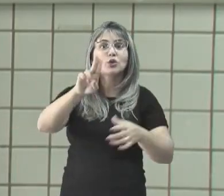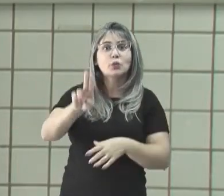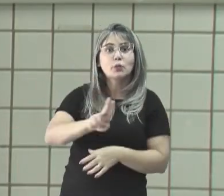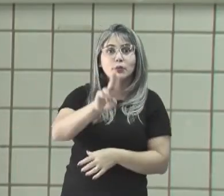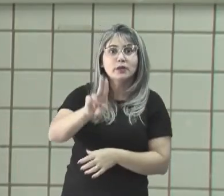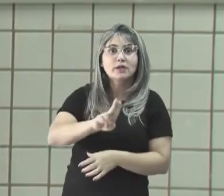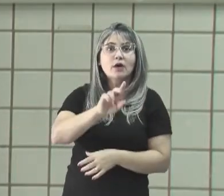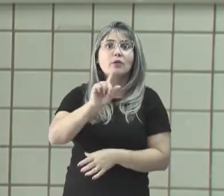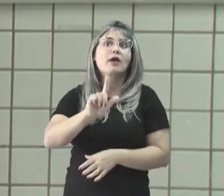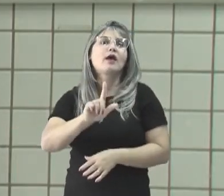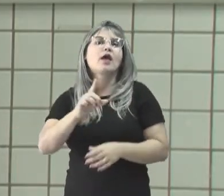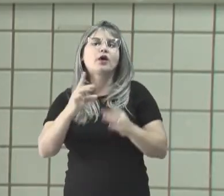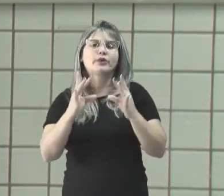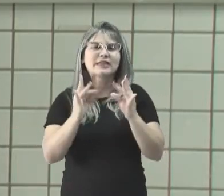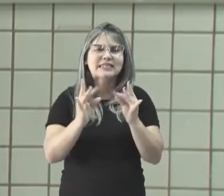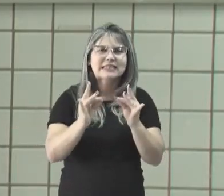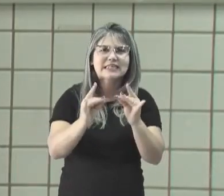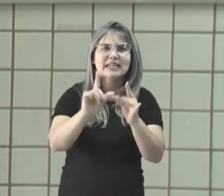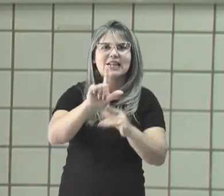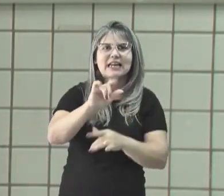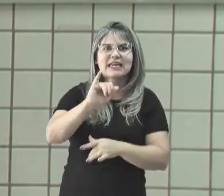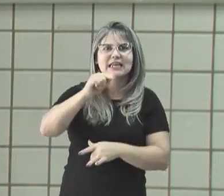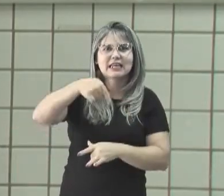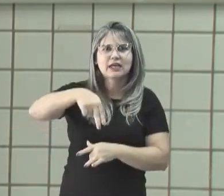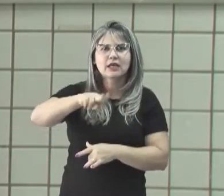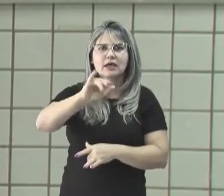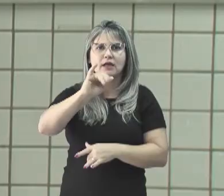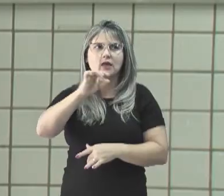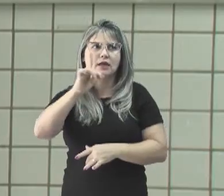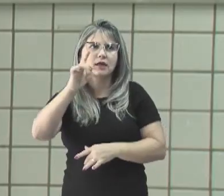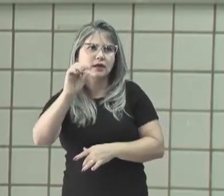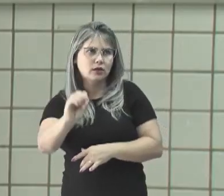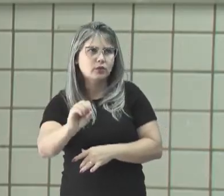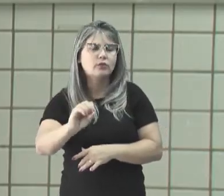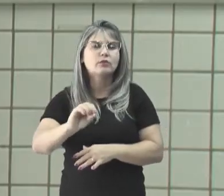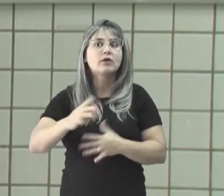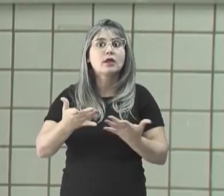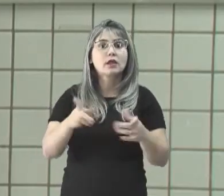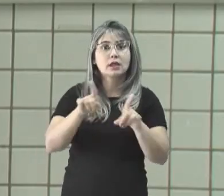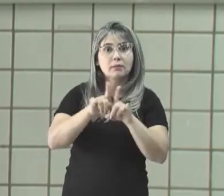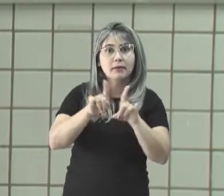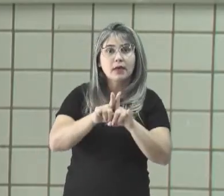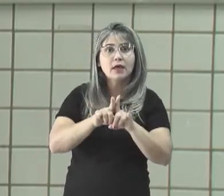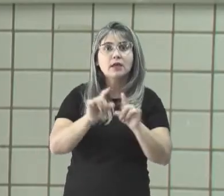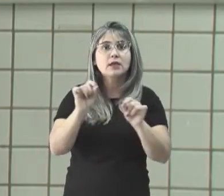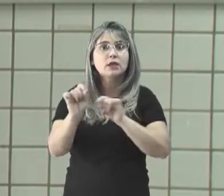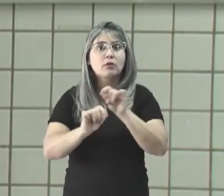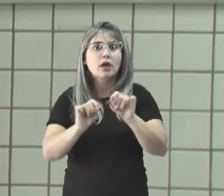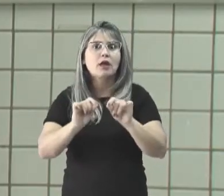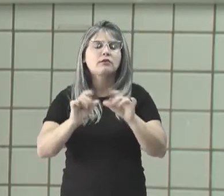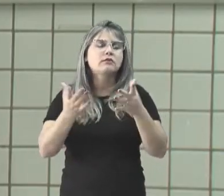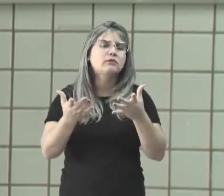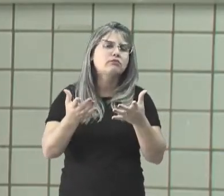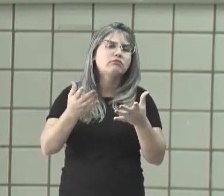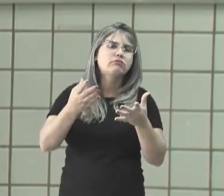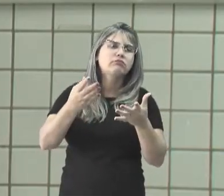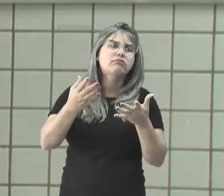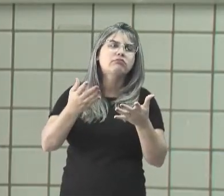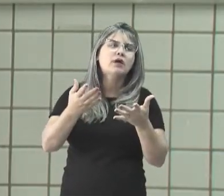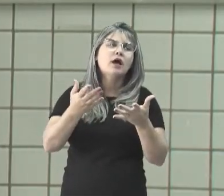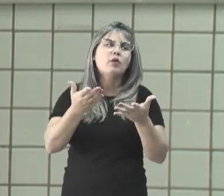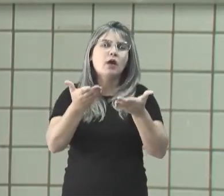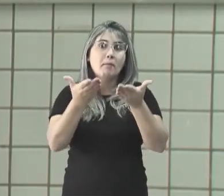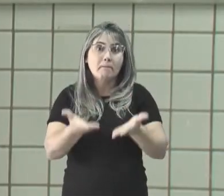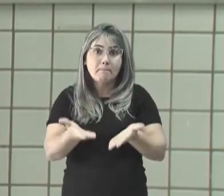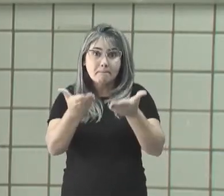vai ver um pouquinho mais no futuro, que são as medidas de massa, que a unidade fundamental é a grama,